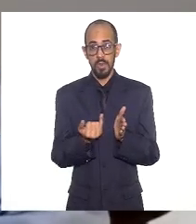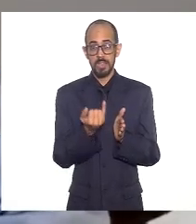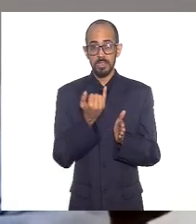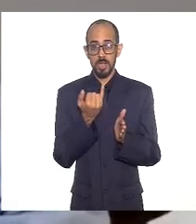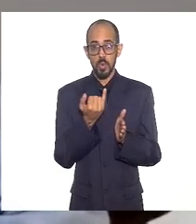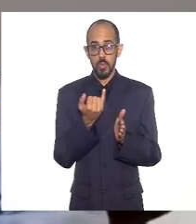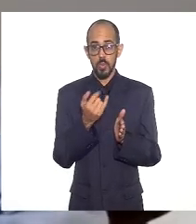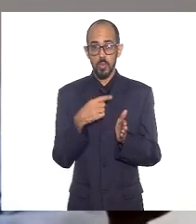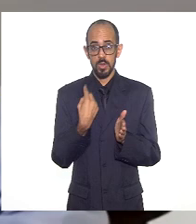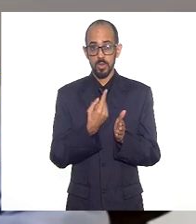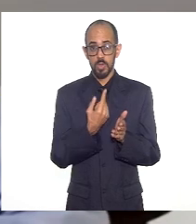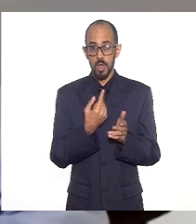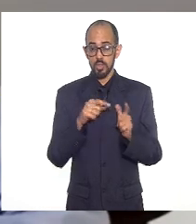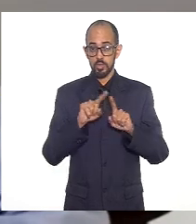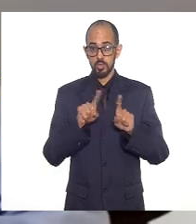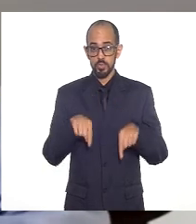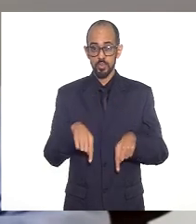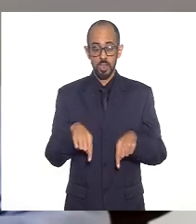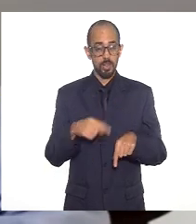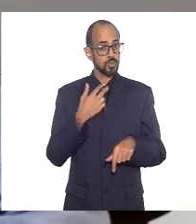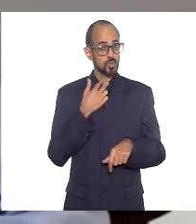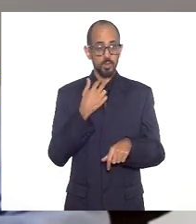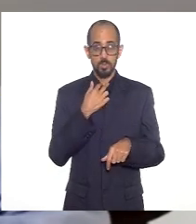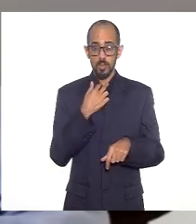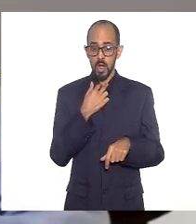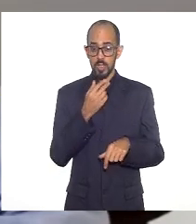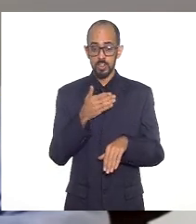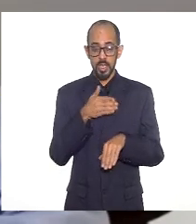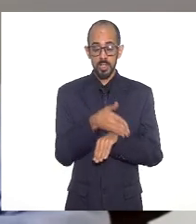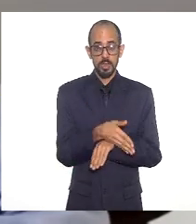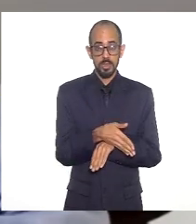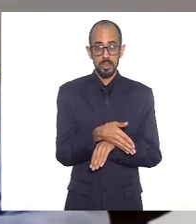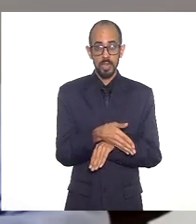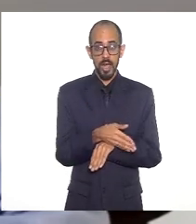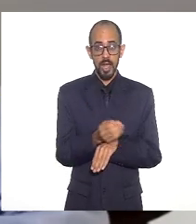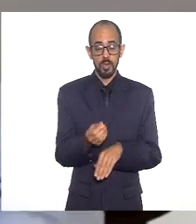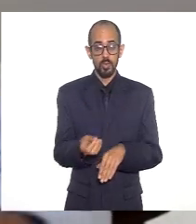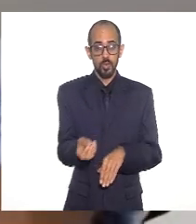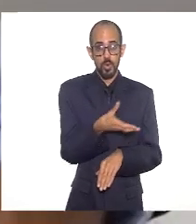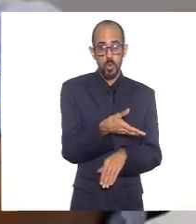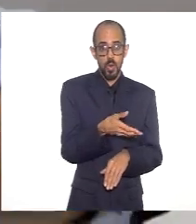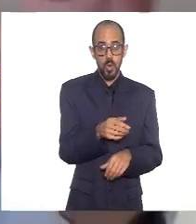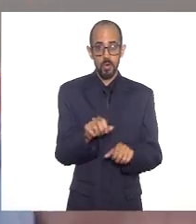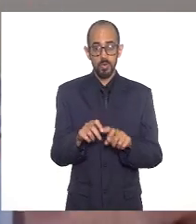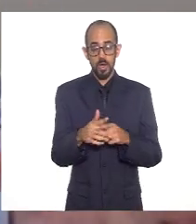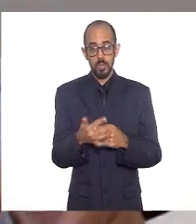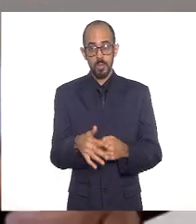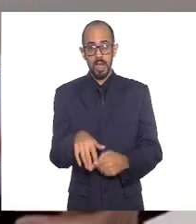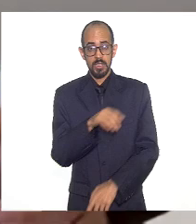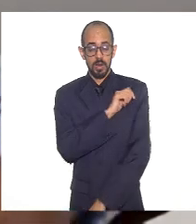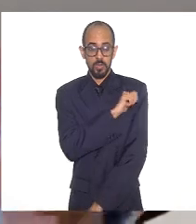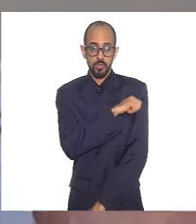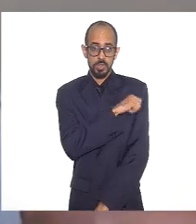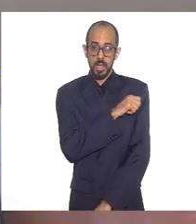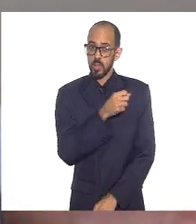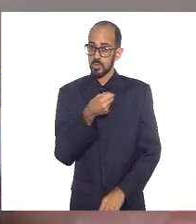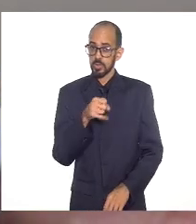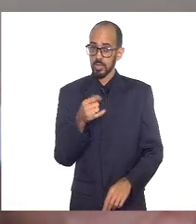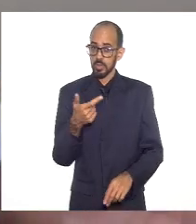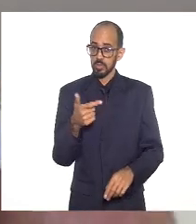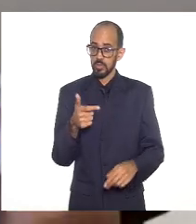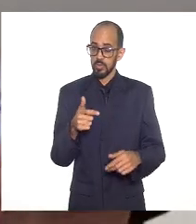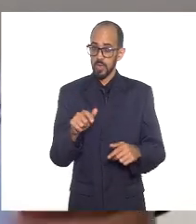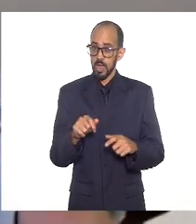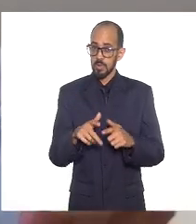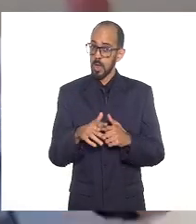podem entrar no novo ciclo de recuperação fiscal sem que haja, em alguma medida, tem que sentar em torno de uma mesa,